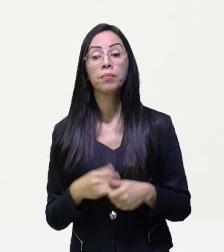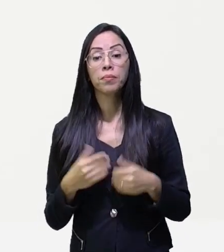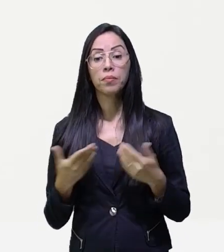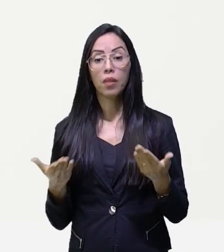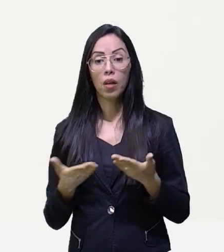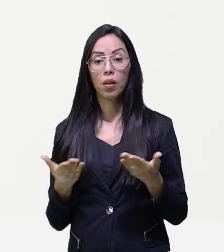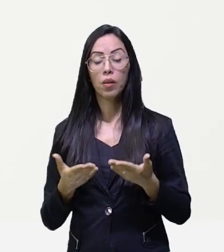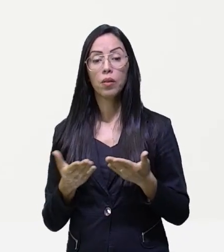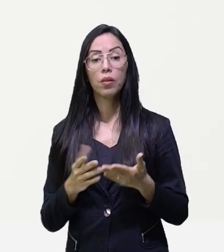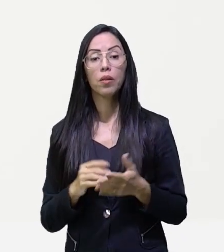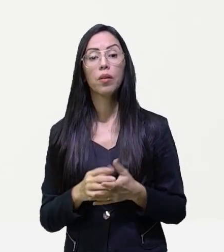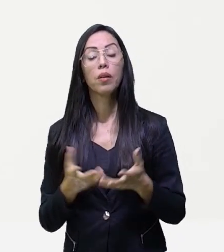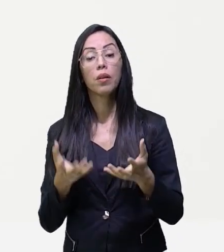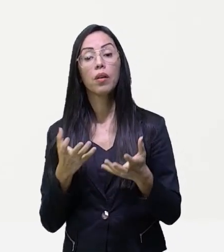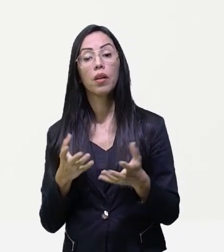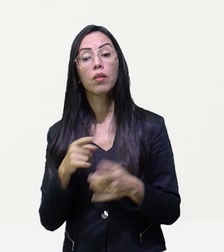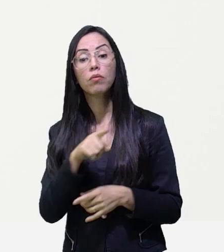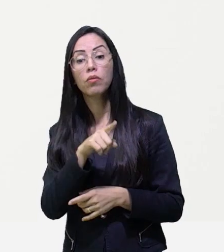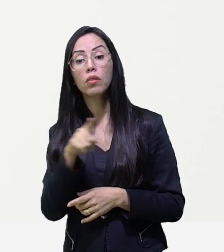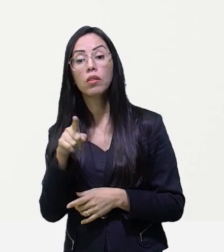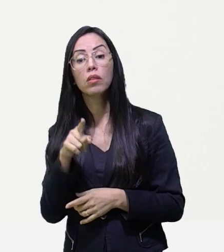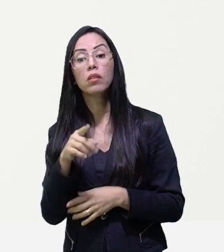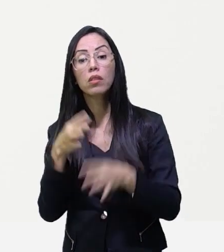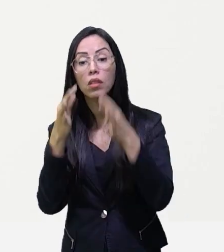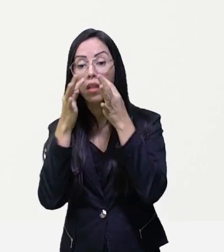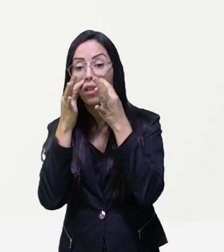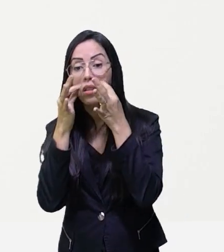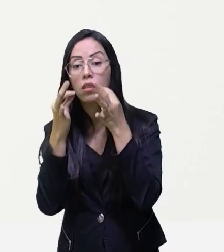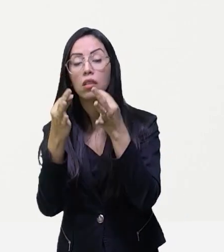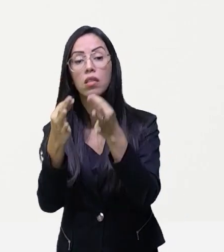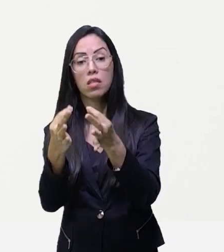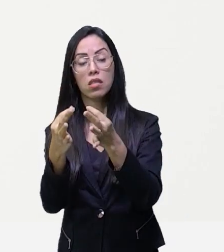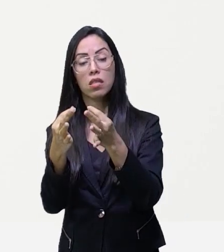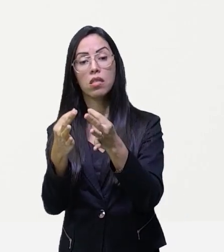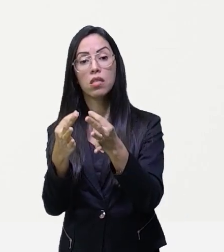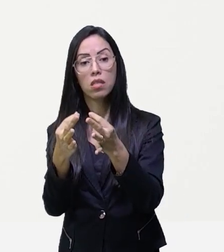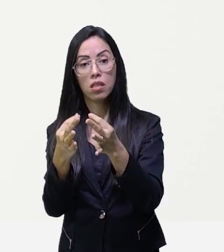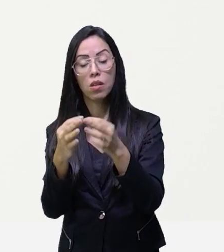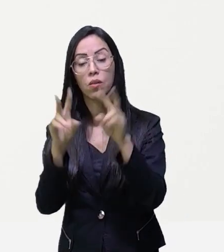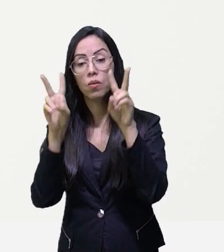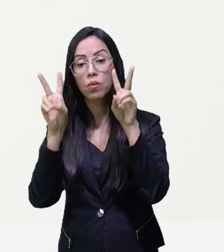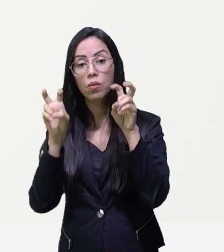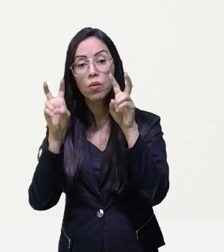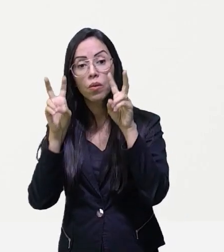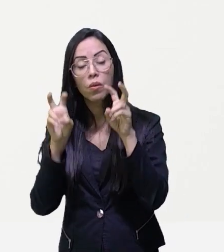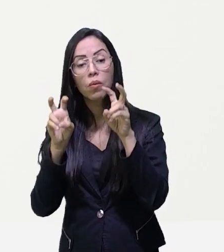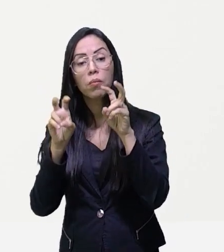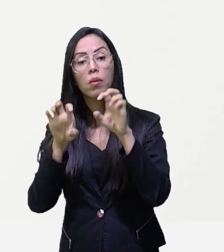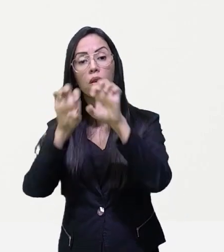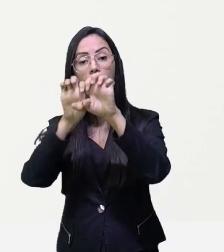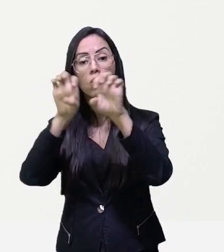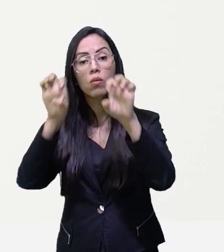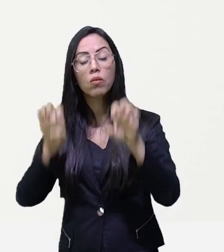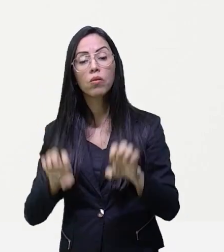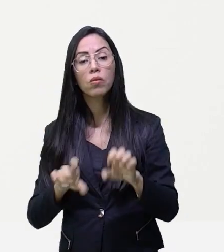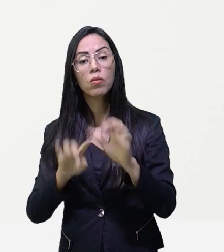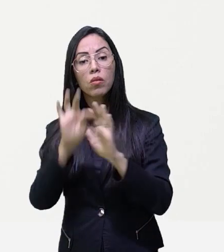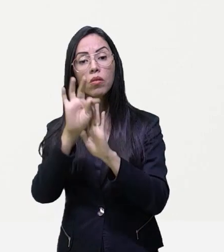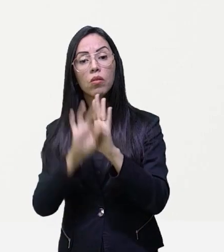Agora, crianças, eu quero que vocês me acompanhem nesta leitura sobre a estrutura do